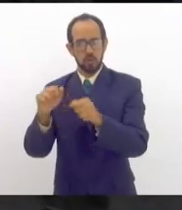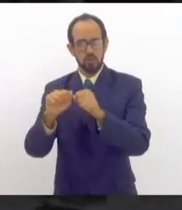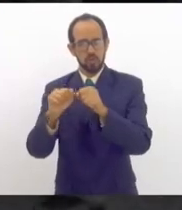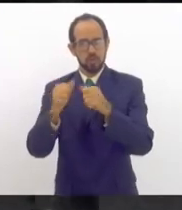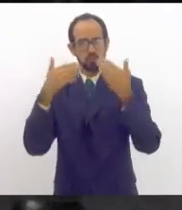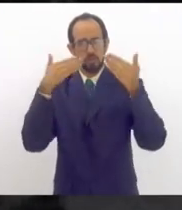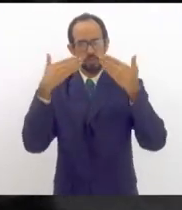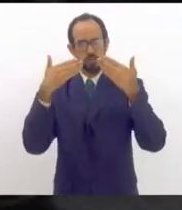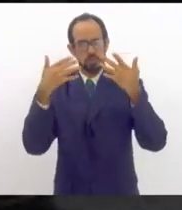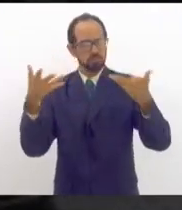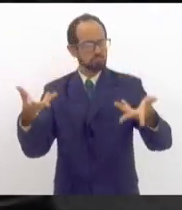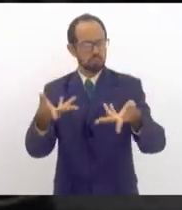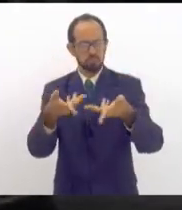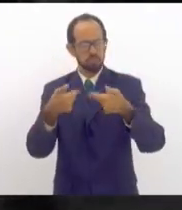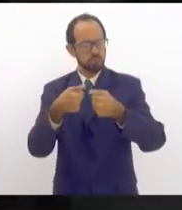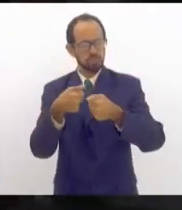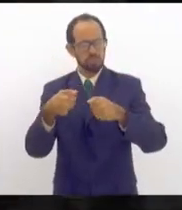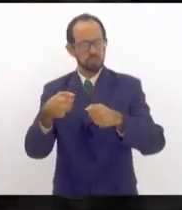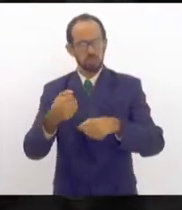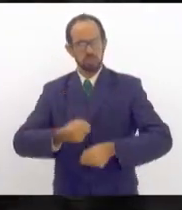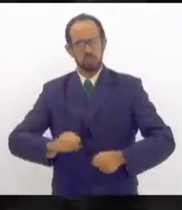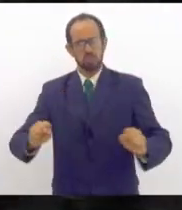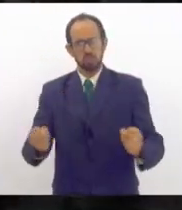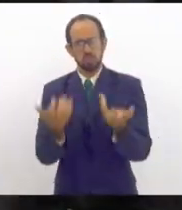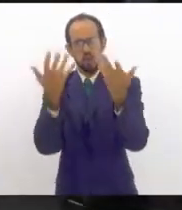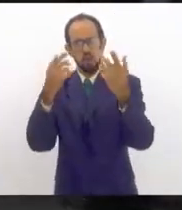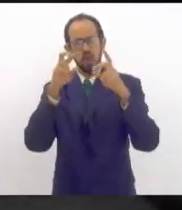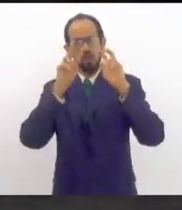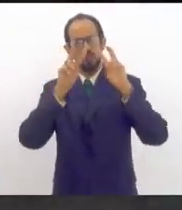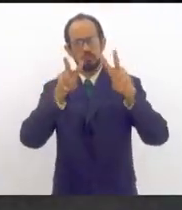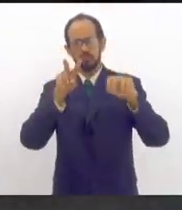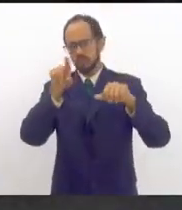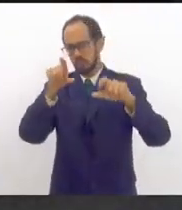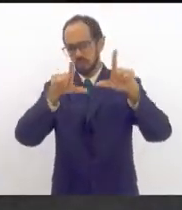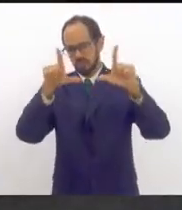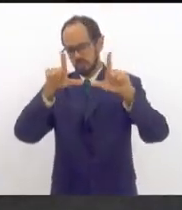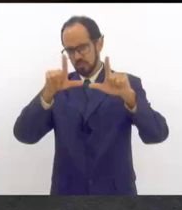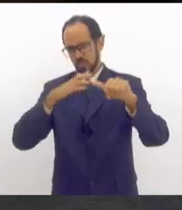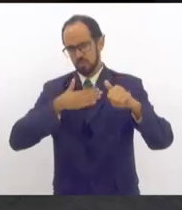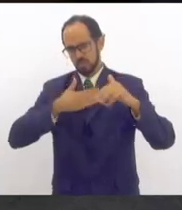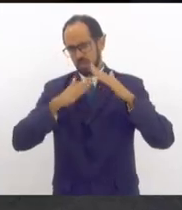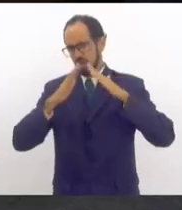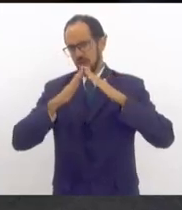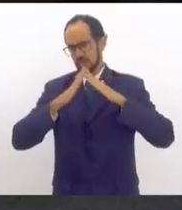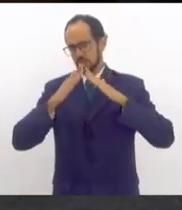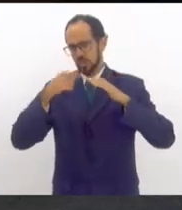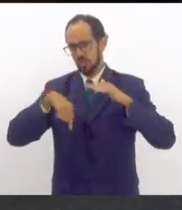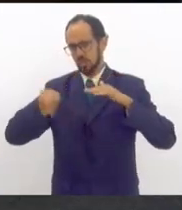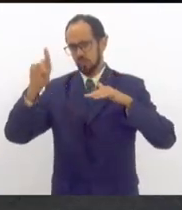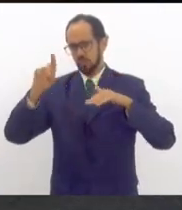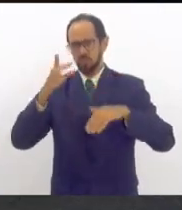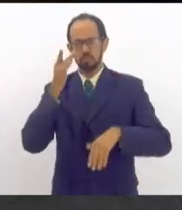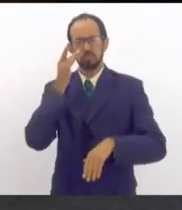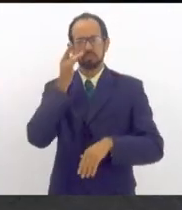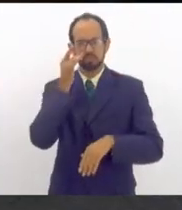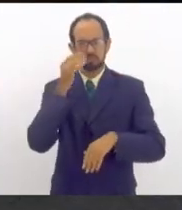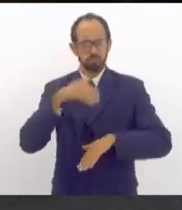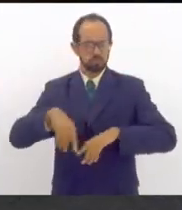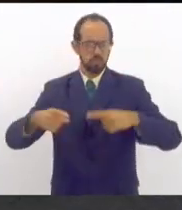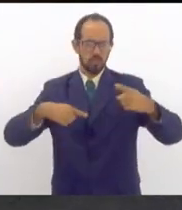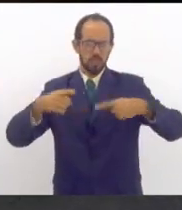apresentação e esse show da virada do ano assistindo a televisão na minha casa não estava lá eu na Avenida